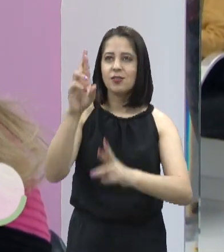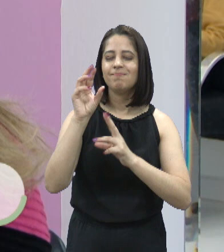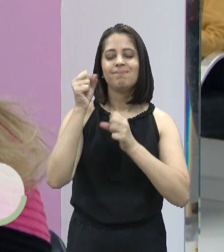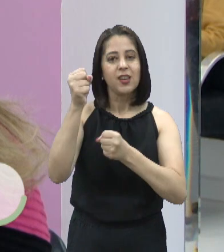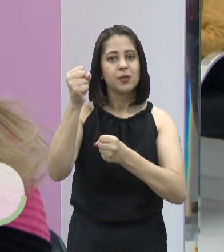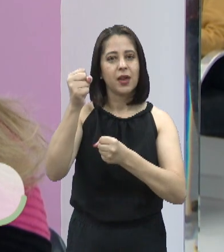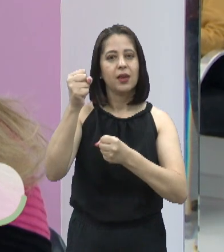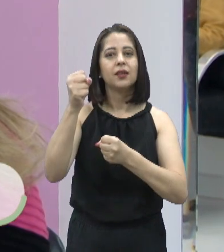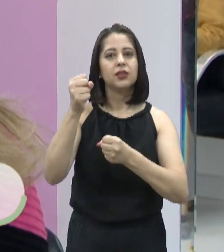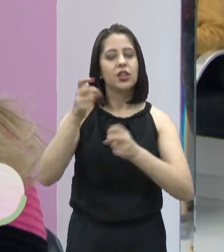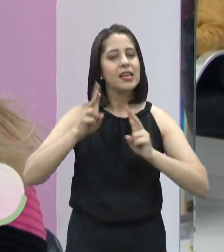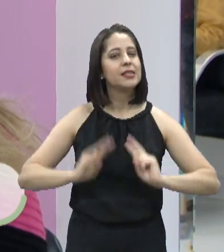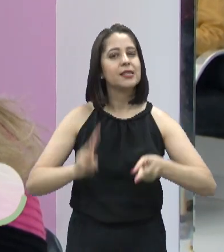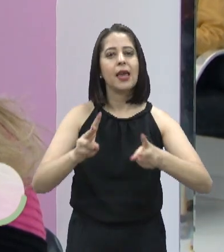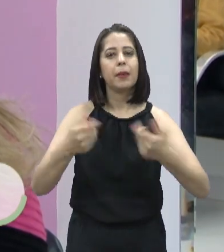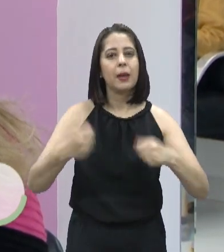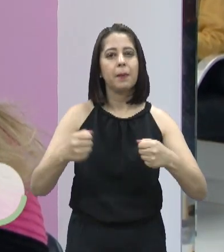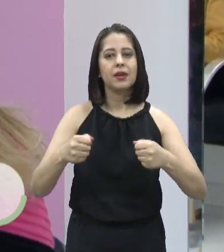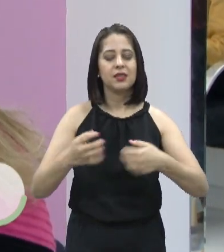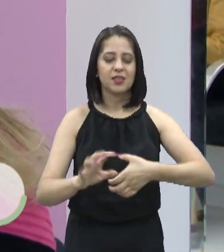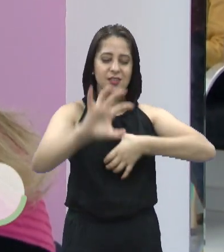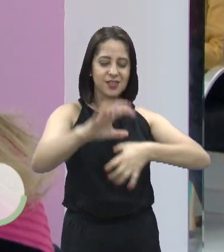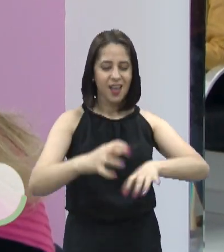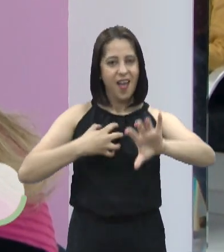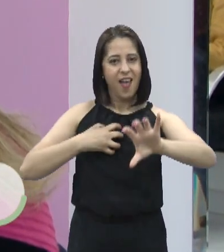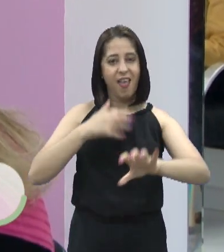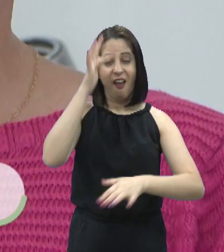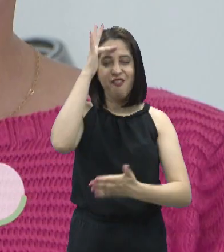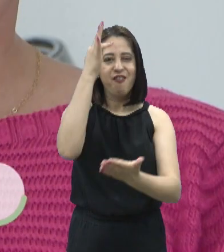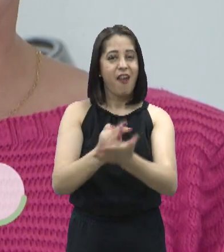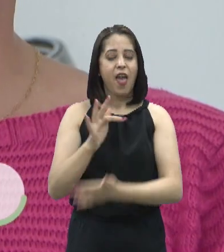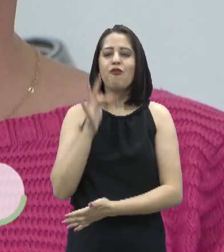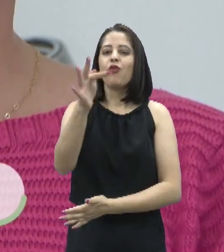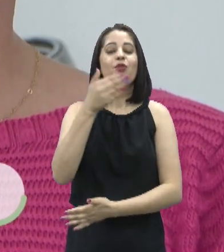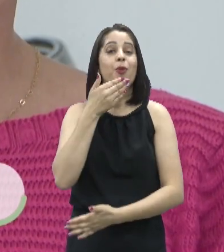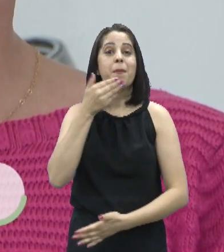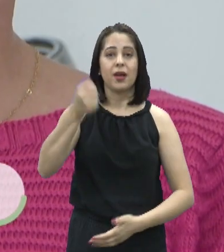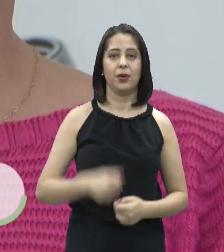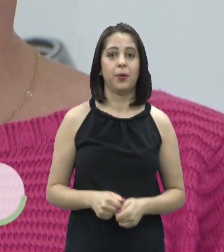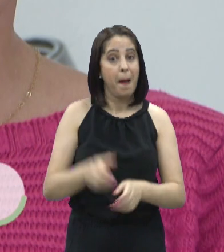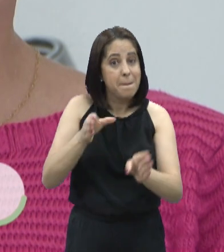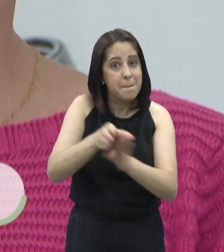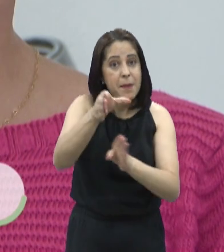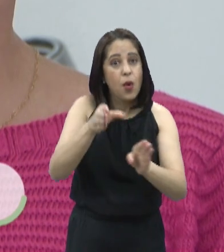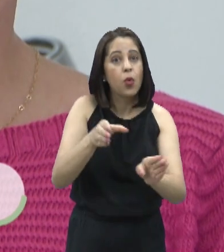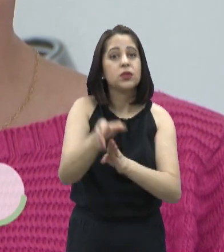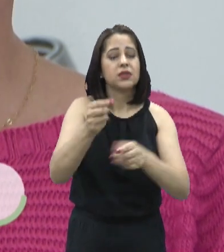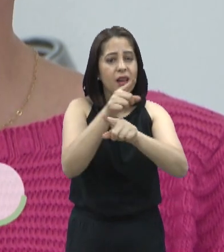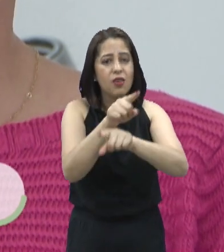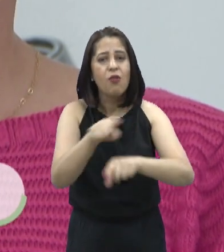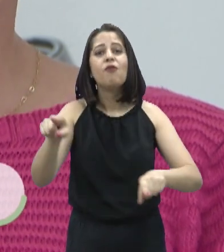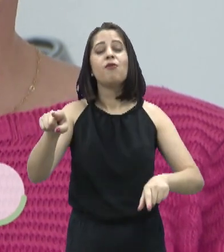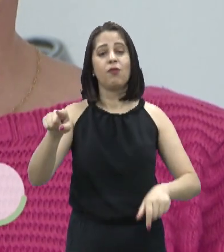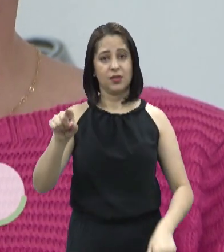precisamos sempre olhar para o próximo e ter fé em um futuro melhor. A mensagem que eu tenho para deixar para todas as